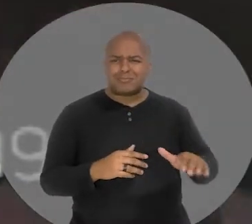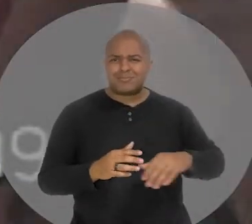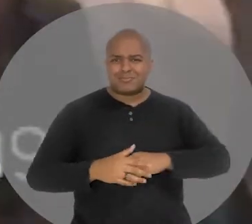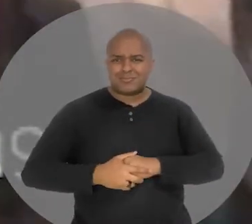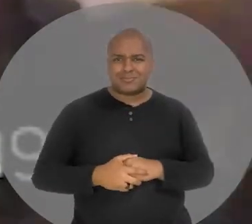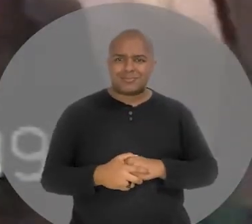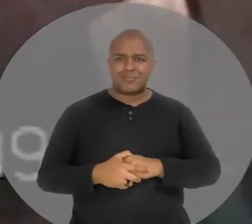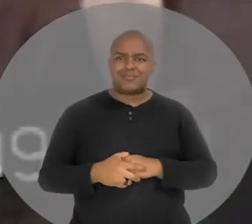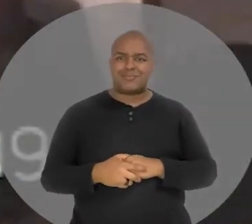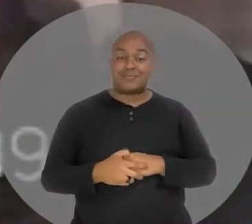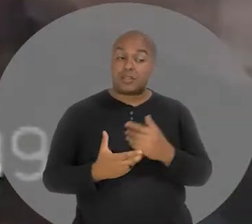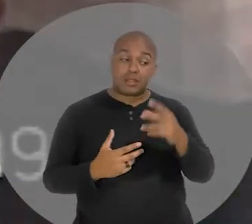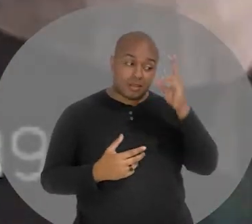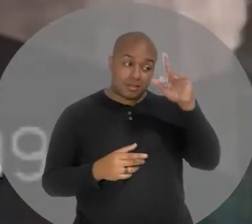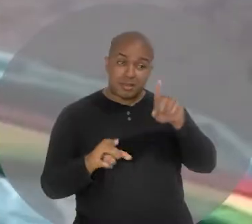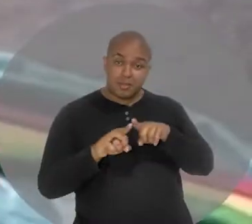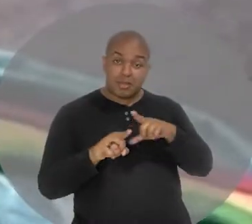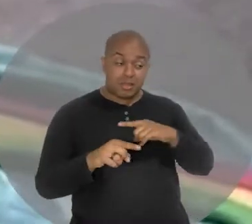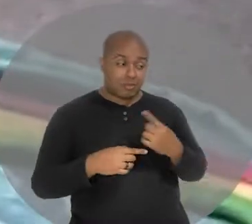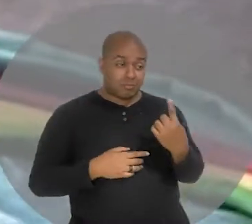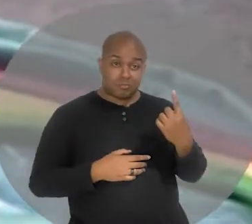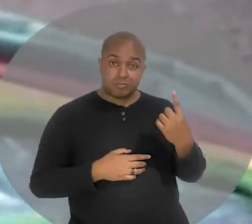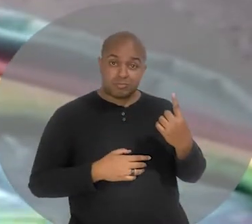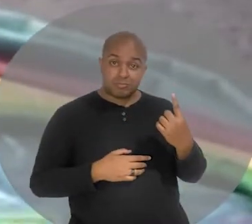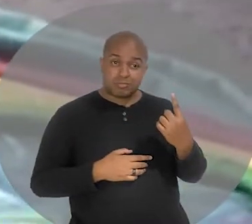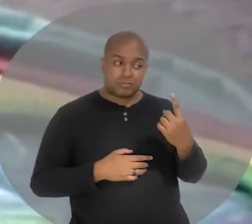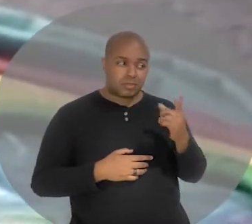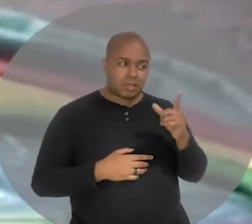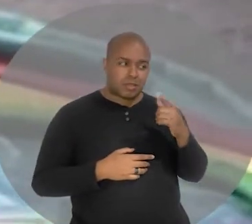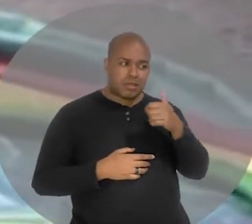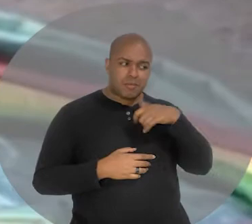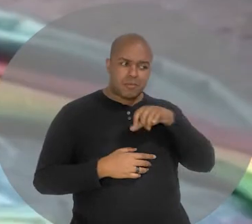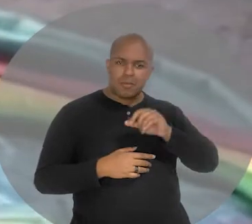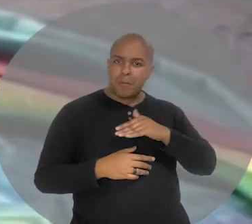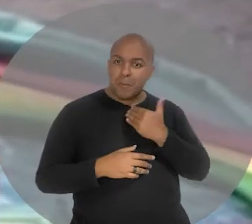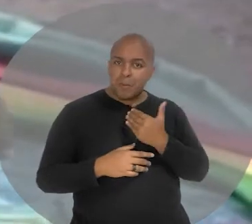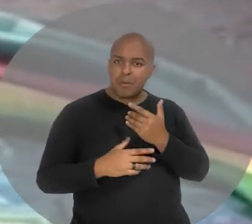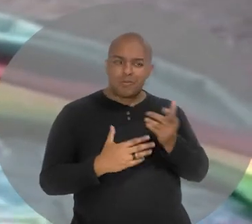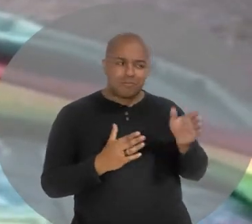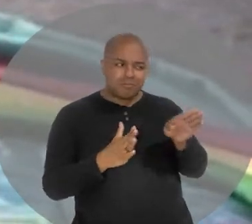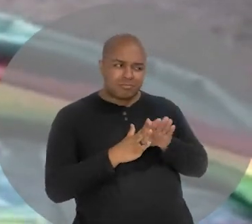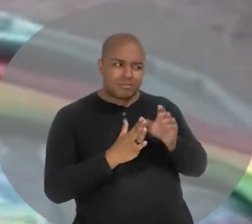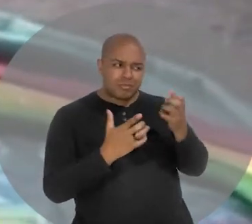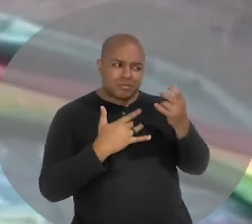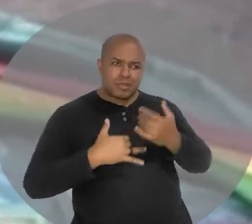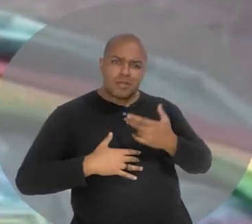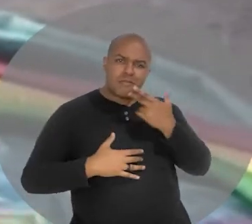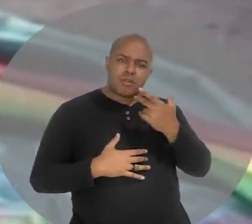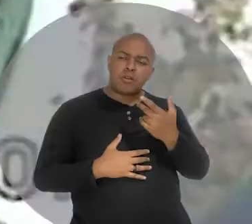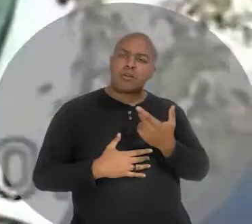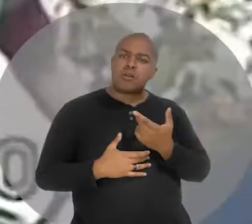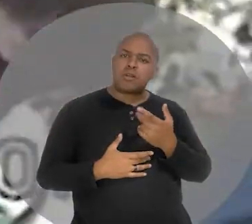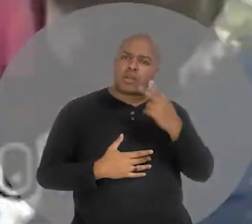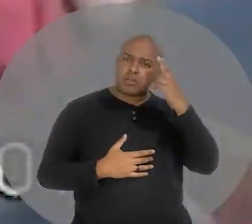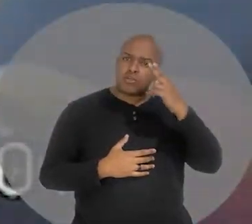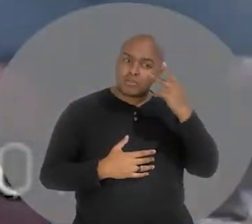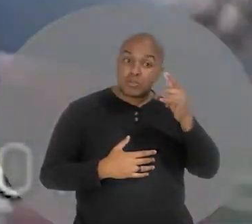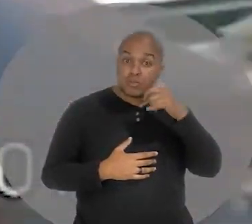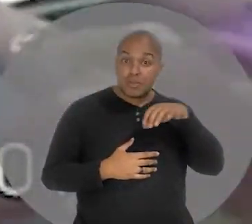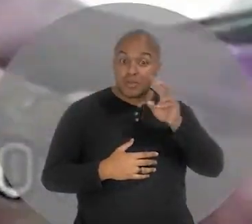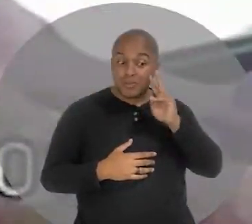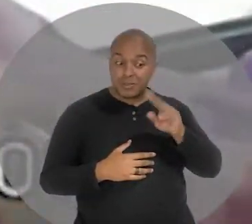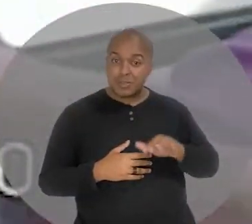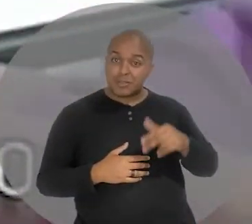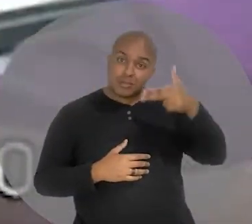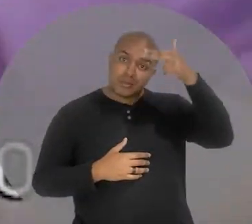Lígia cuida de um bebê. Eu lembro bebê. que teve alguém, quando minha mãe faleceu, que chegou para mim e falou assim, o sonho da sua mãe era ver os netos